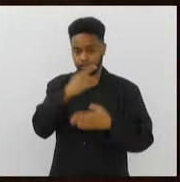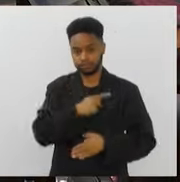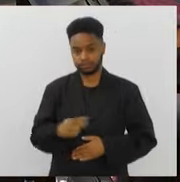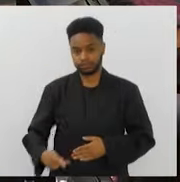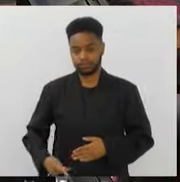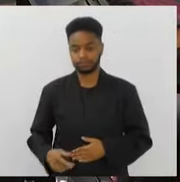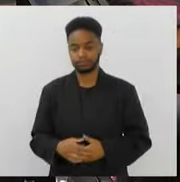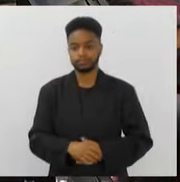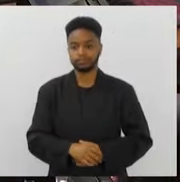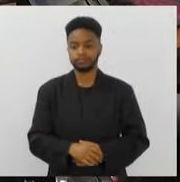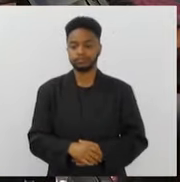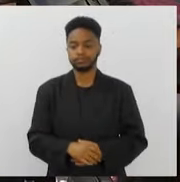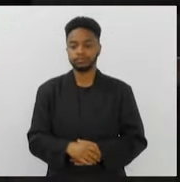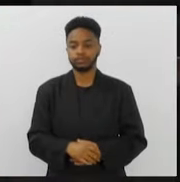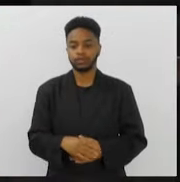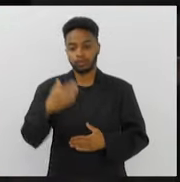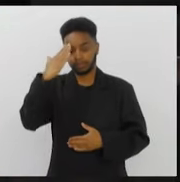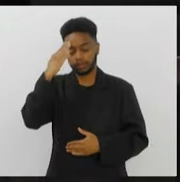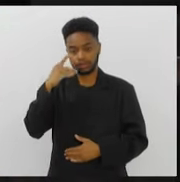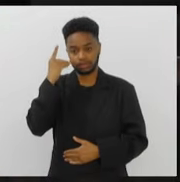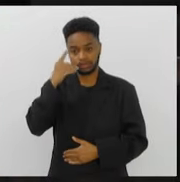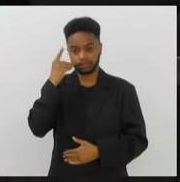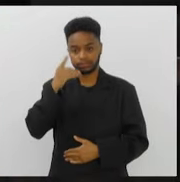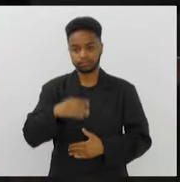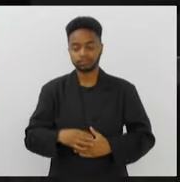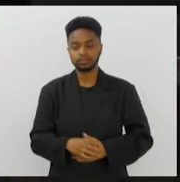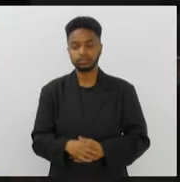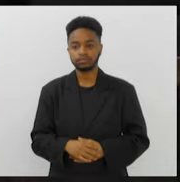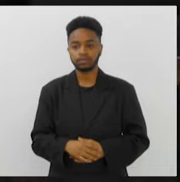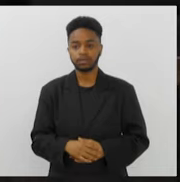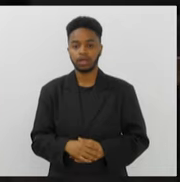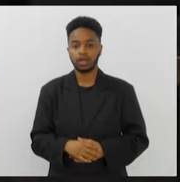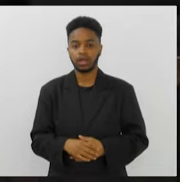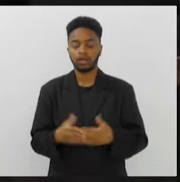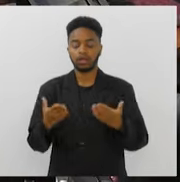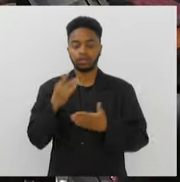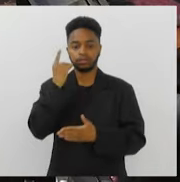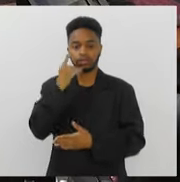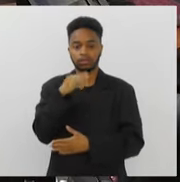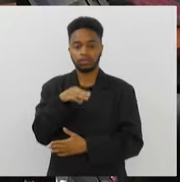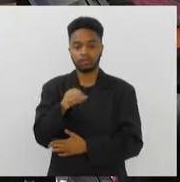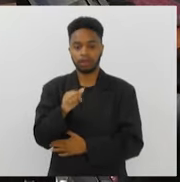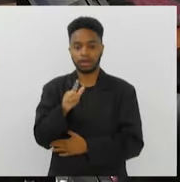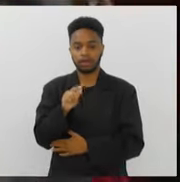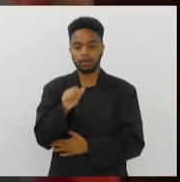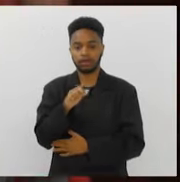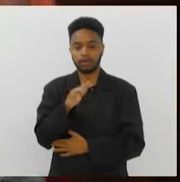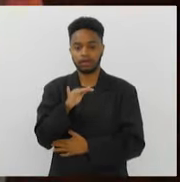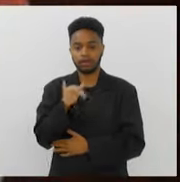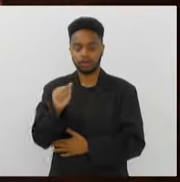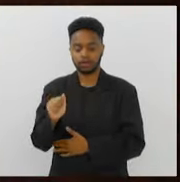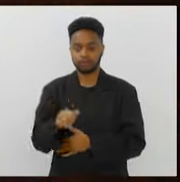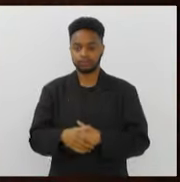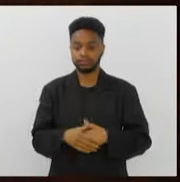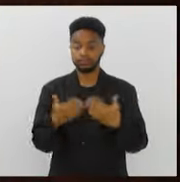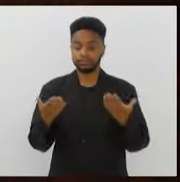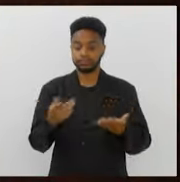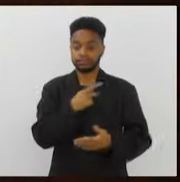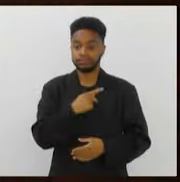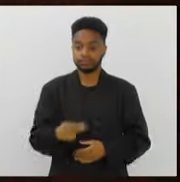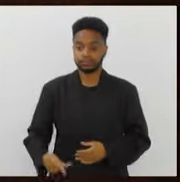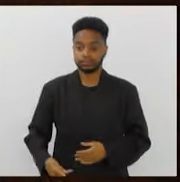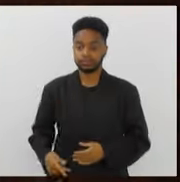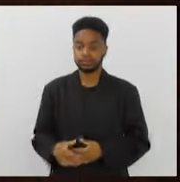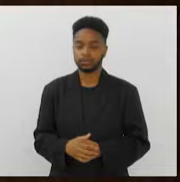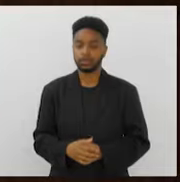presidente. Obrigado, deputado Mista. Deputado Malafaia, por favor. Senhor presidente, fizemos